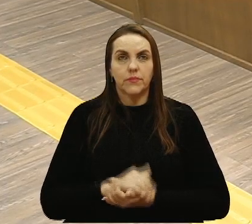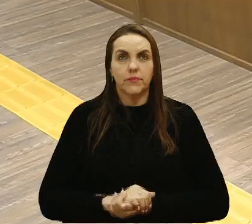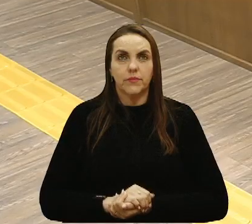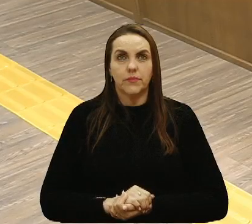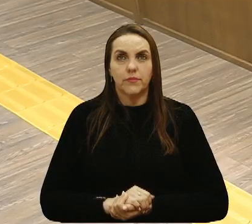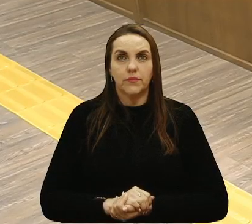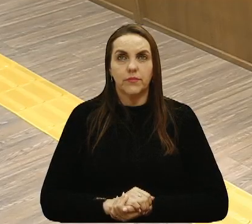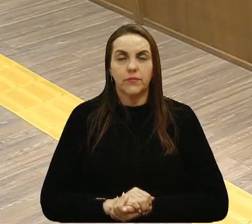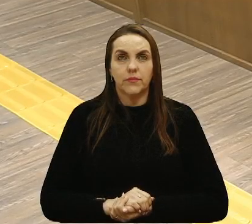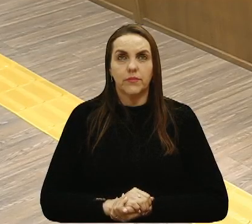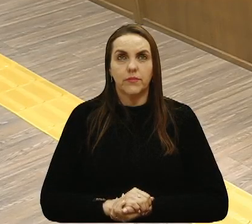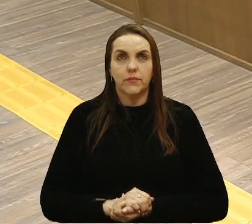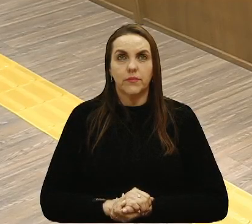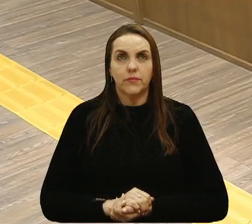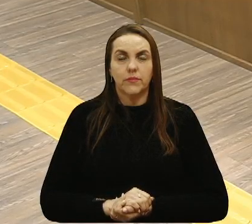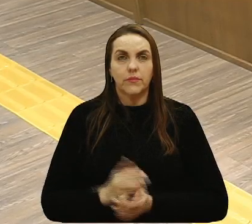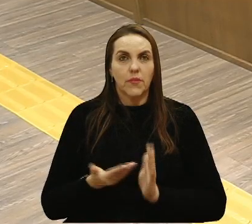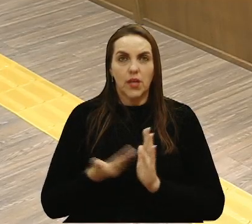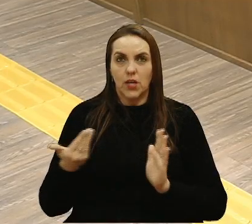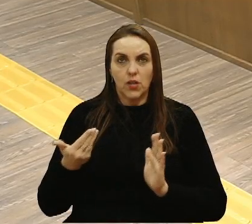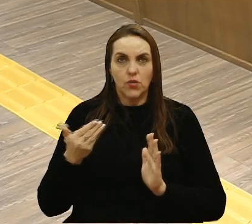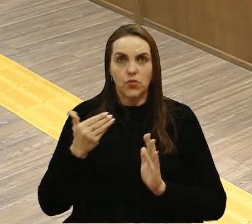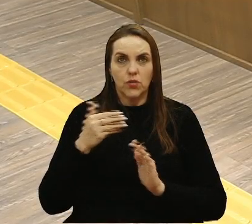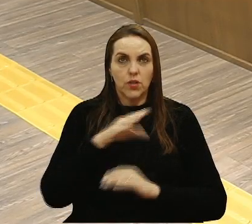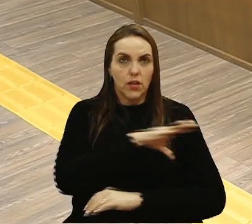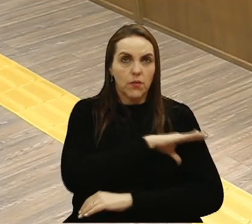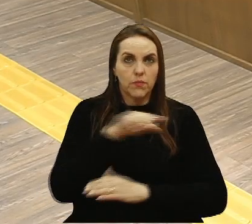O senhor retira, vereador Ramon, da